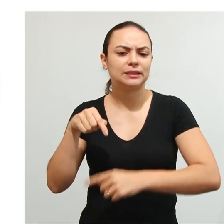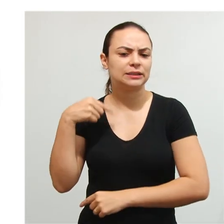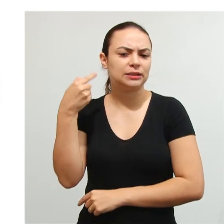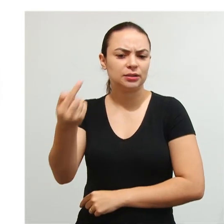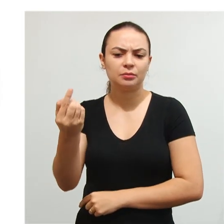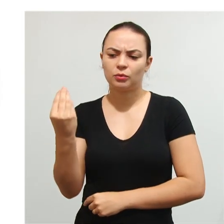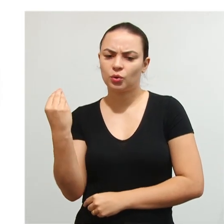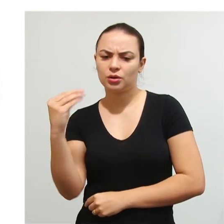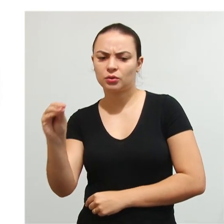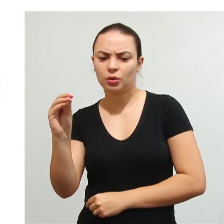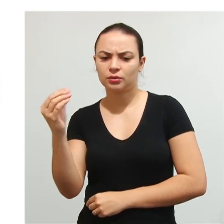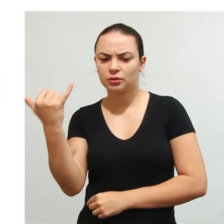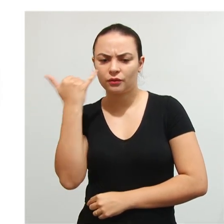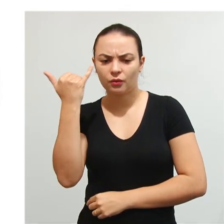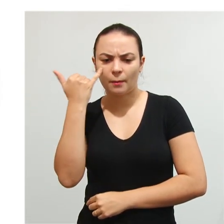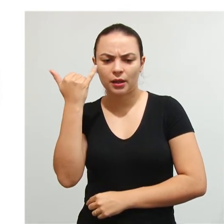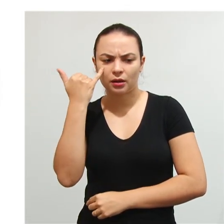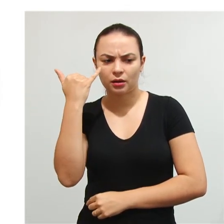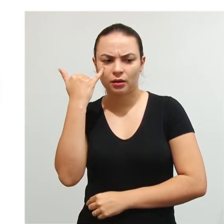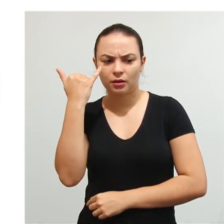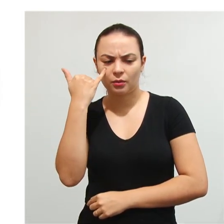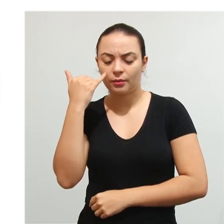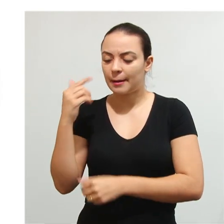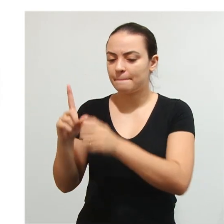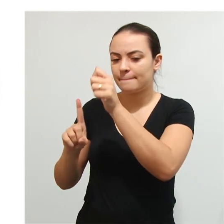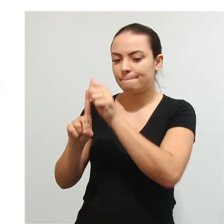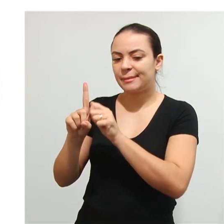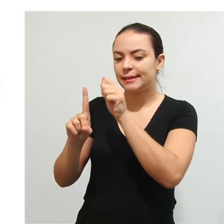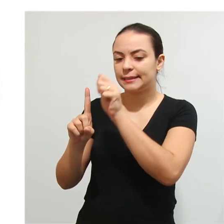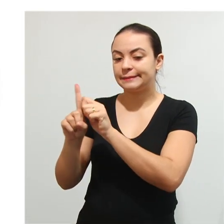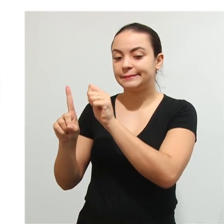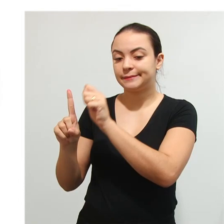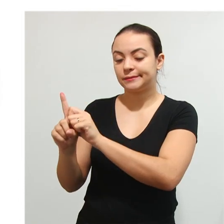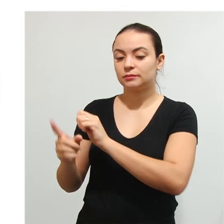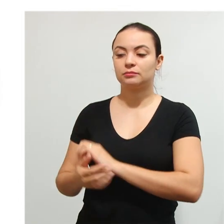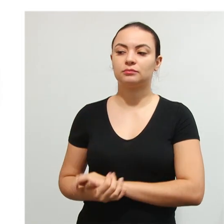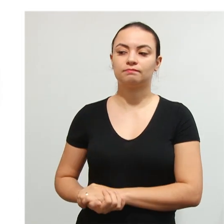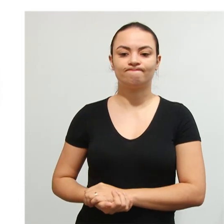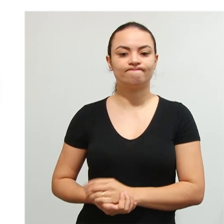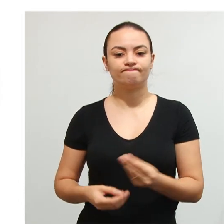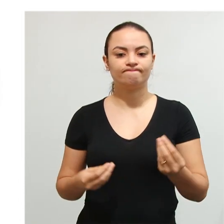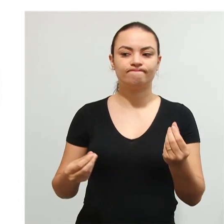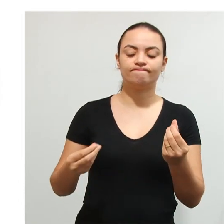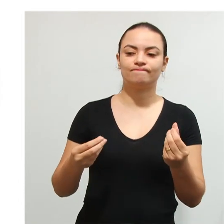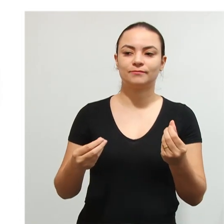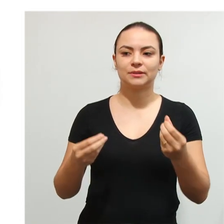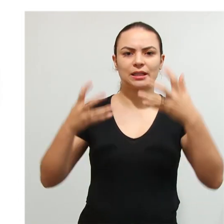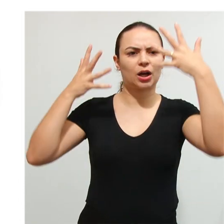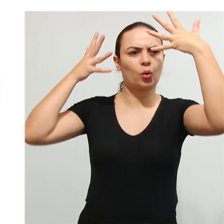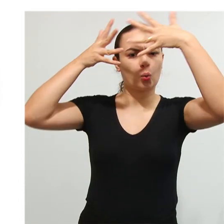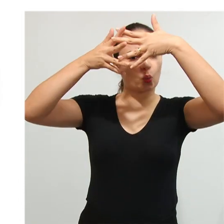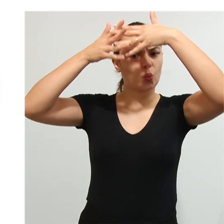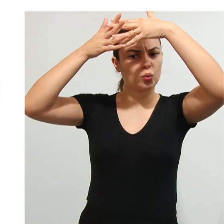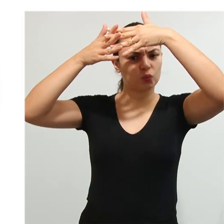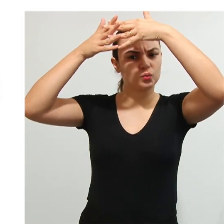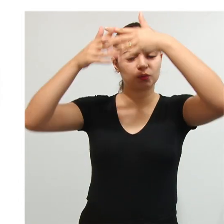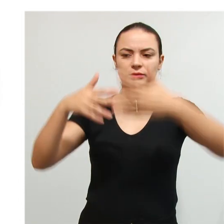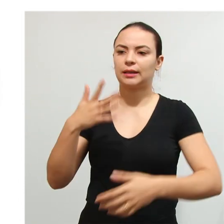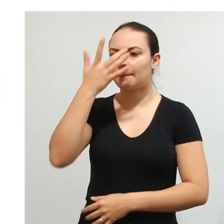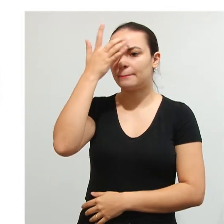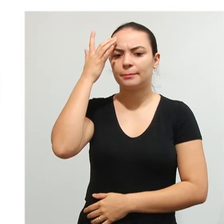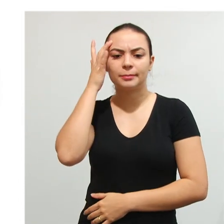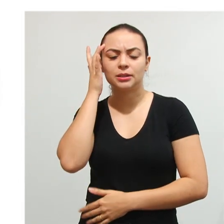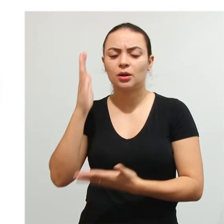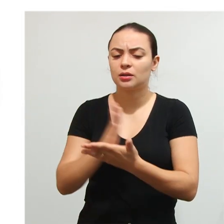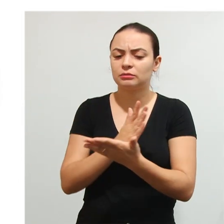12% . isso infelizmente ainda é uma prática mas atente-se que sempre quando for dado